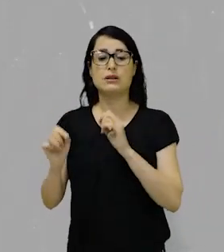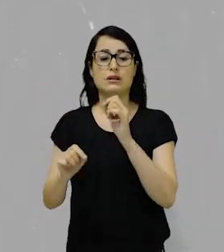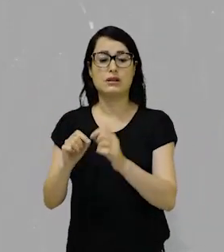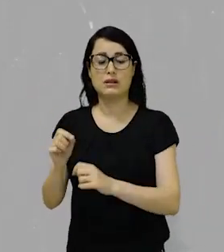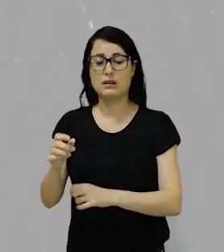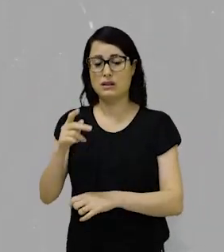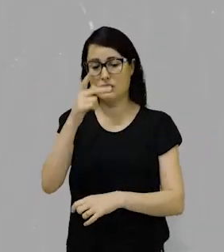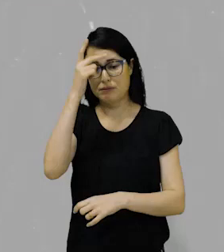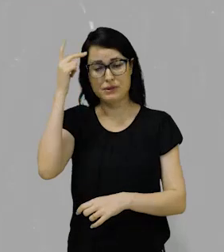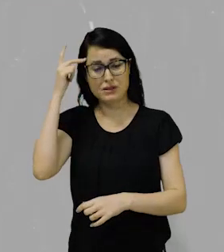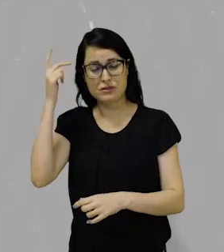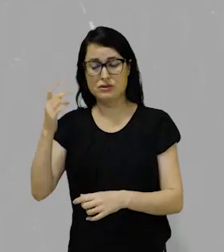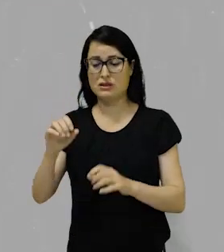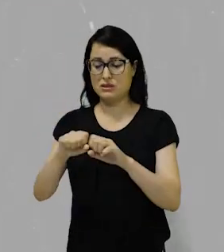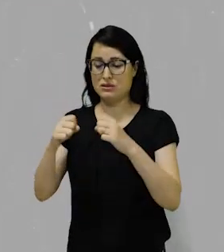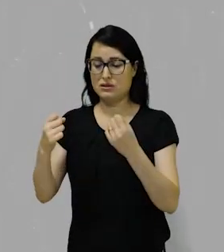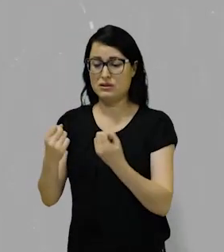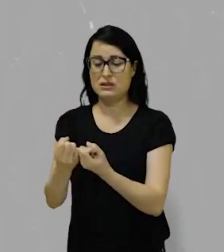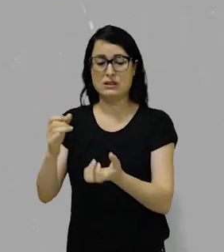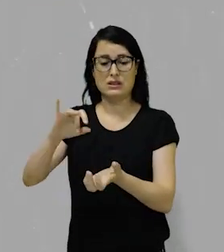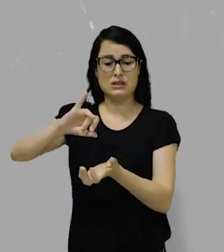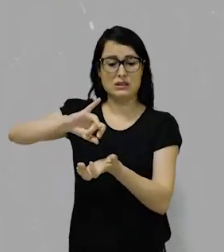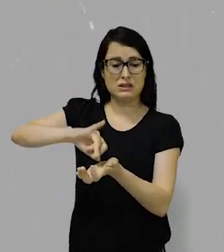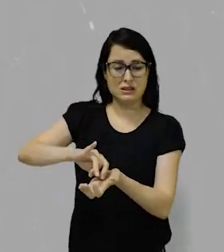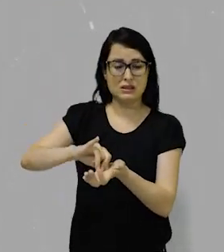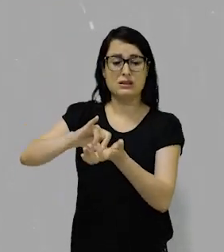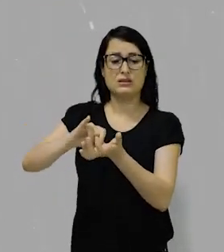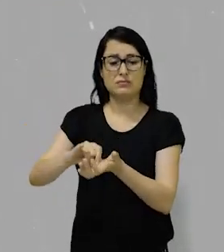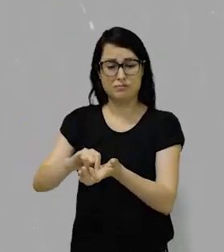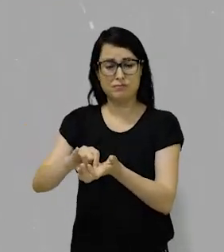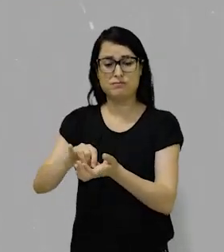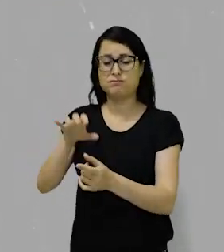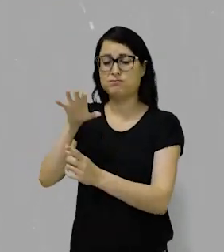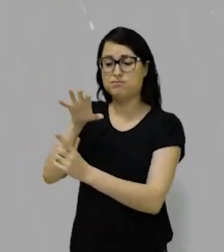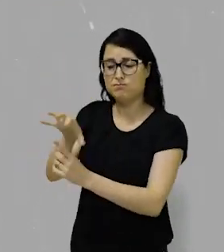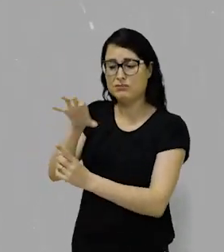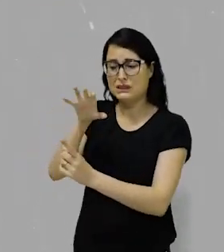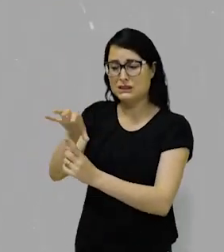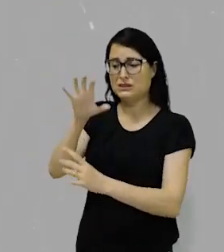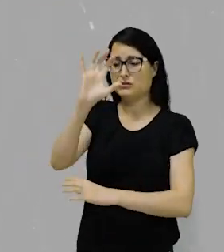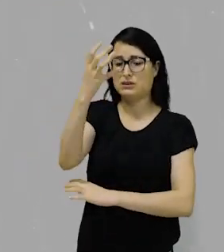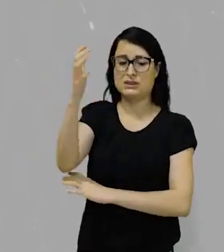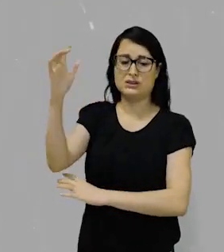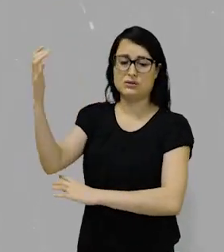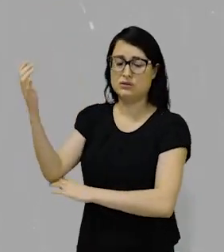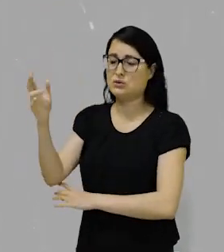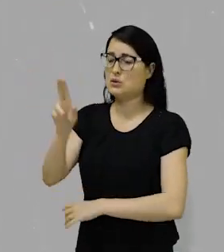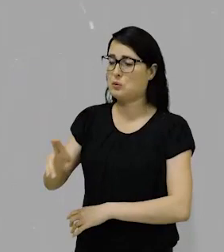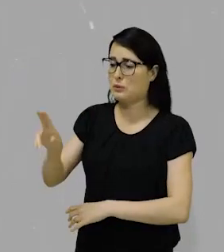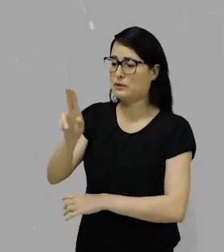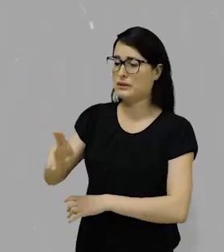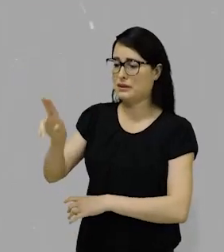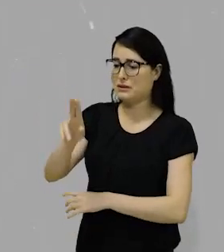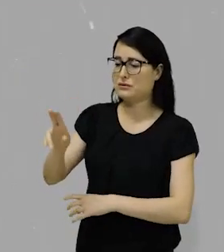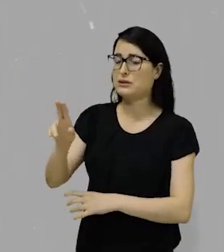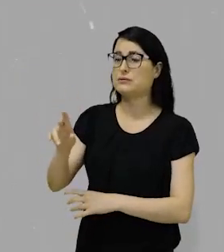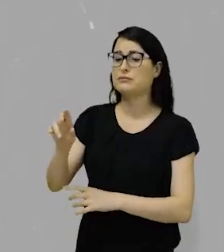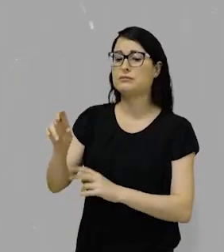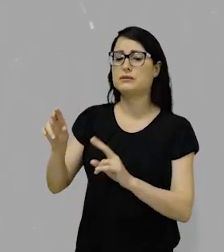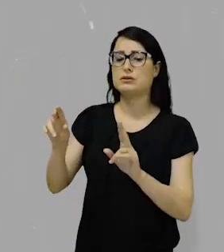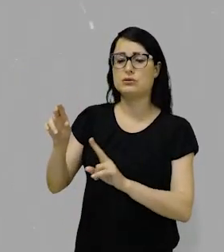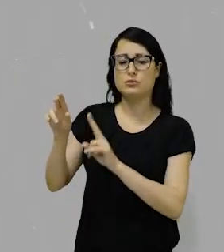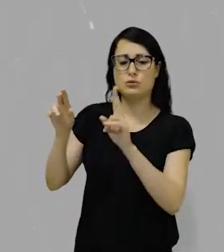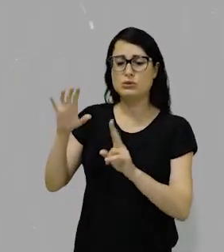da sociedade capitalista que aumenta a pressão sobre os recursos naturais, ou seja, nós precisamos mudar o